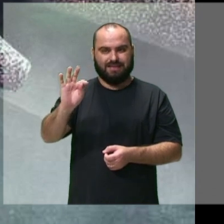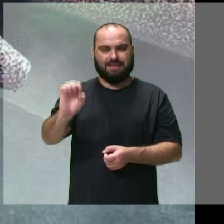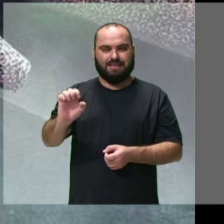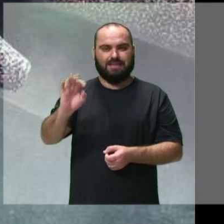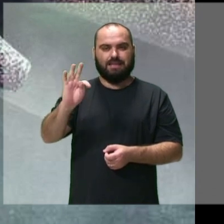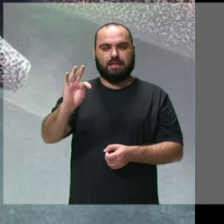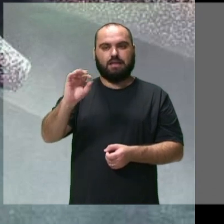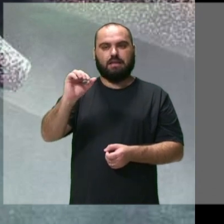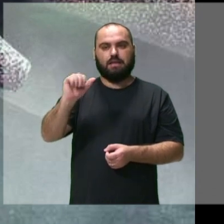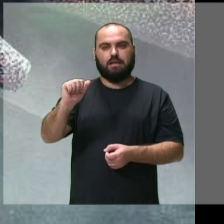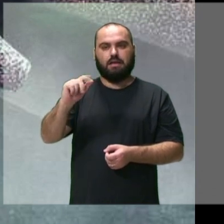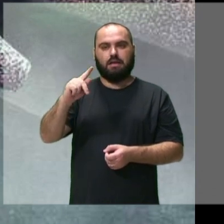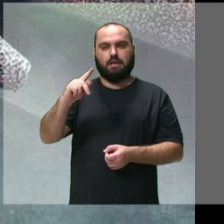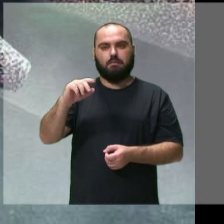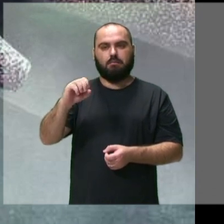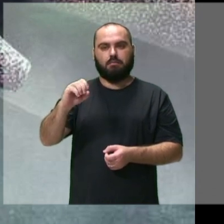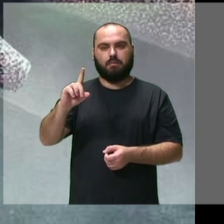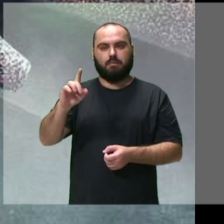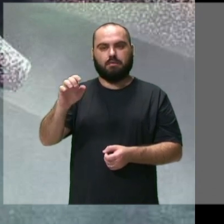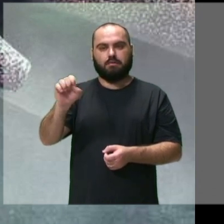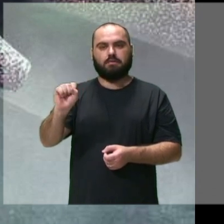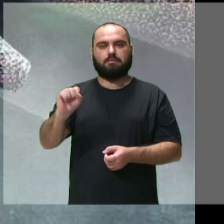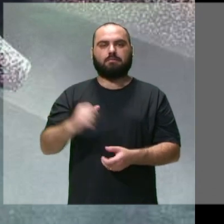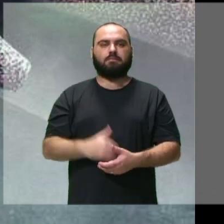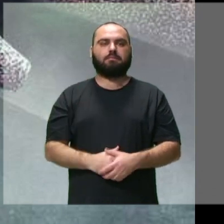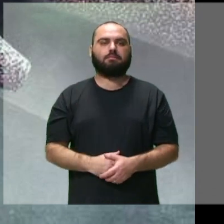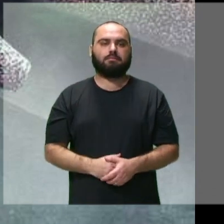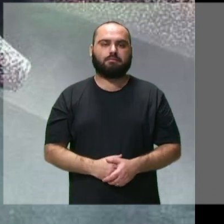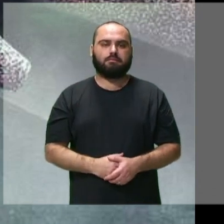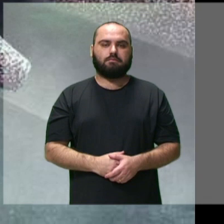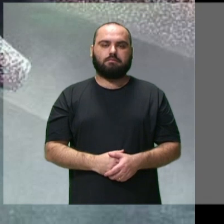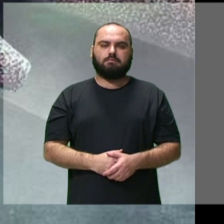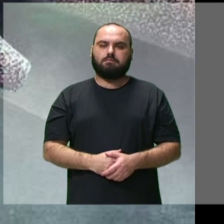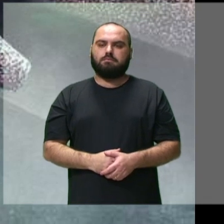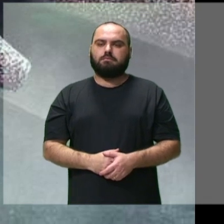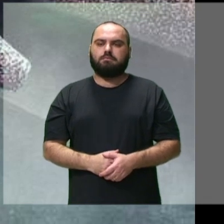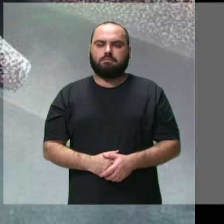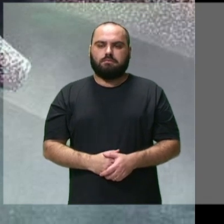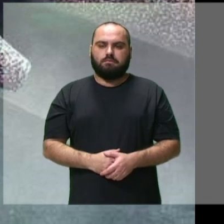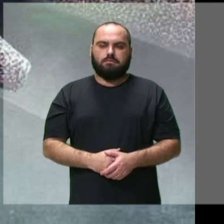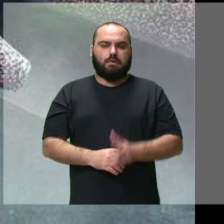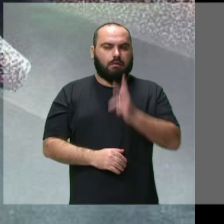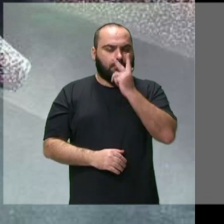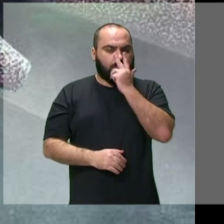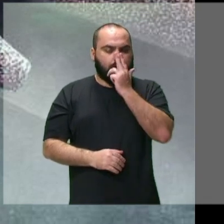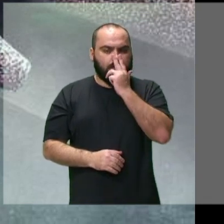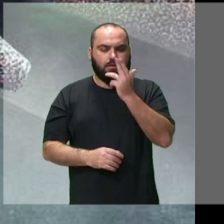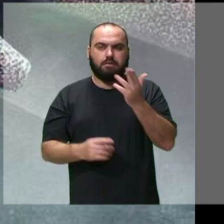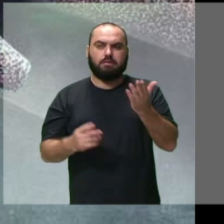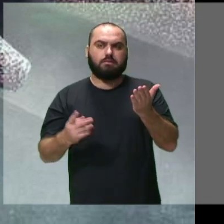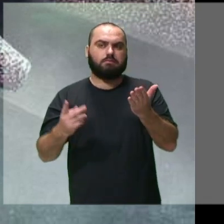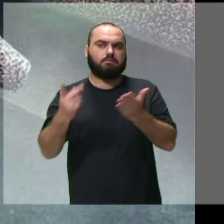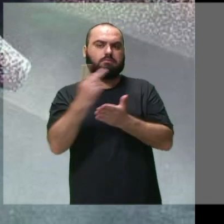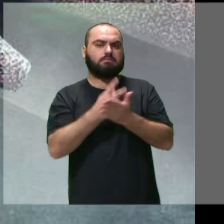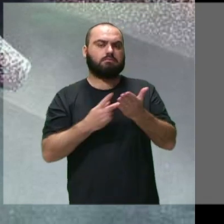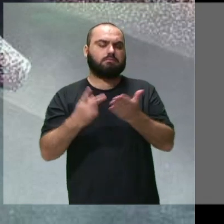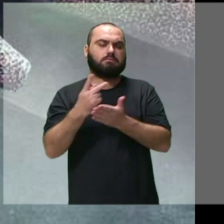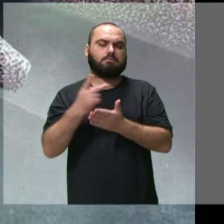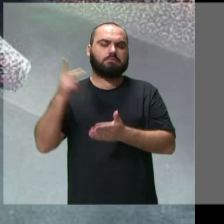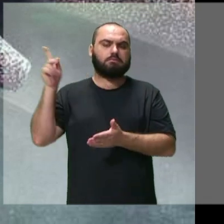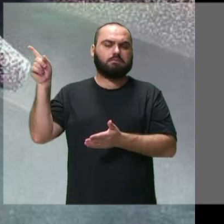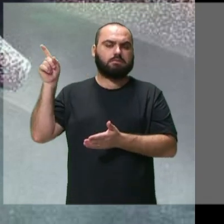outra situação em que, se eu não estou equivocado, acho que uma peça dessa deve pesar em torno de umas